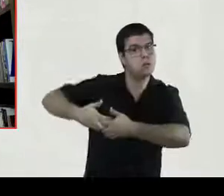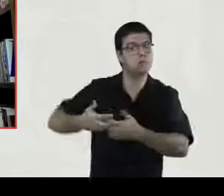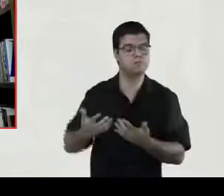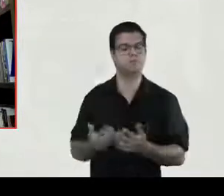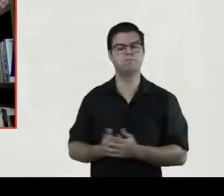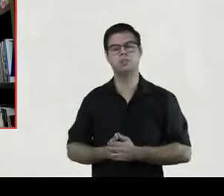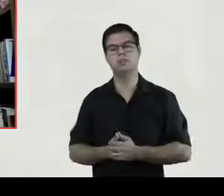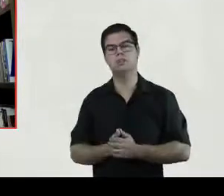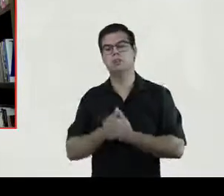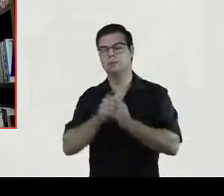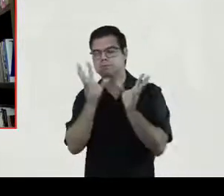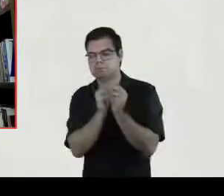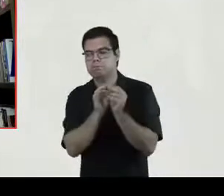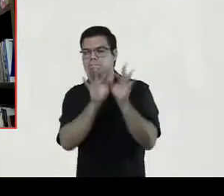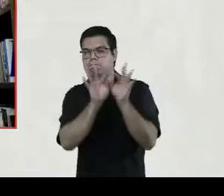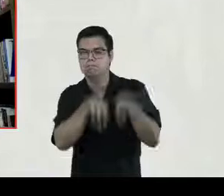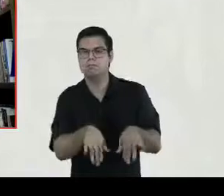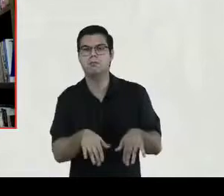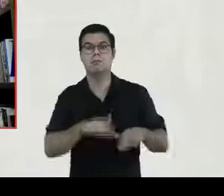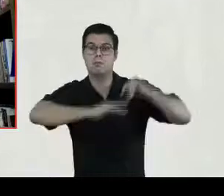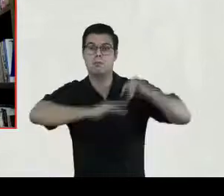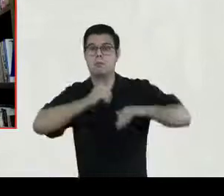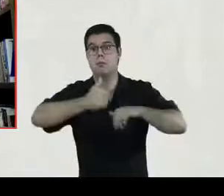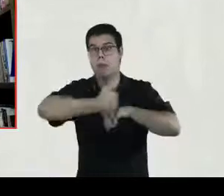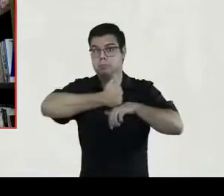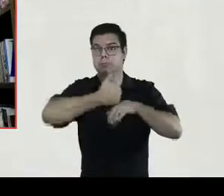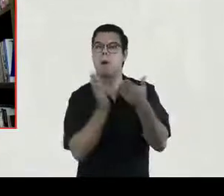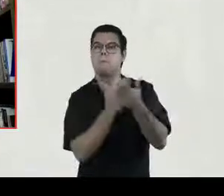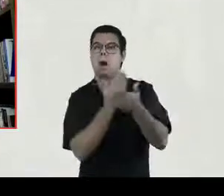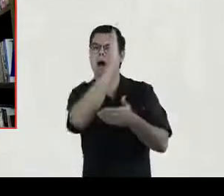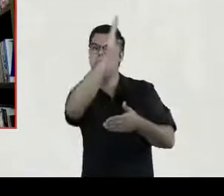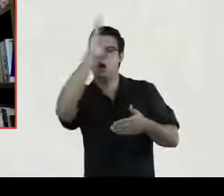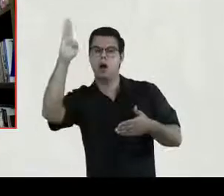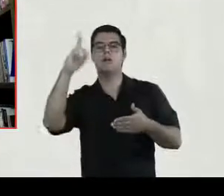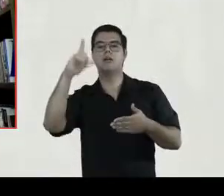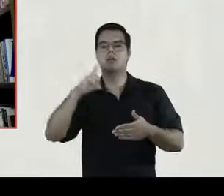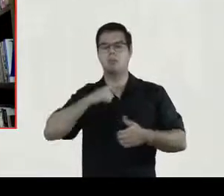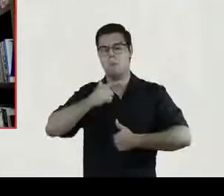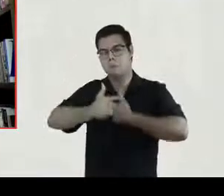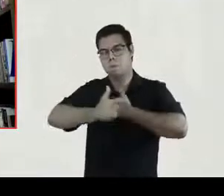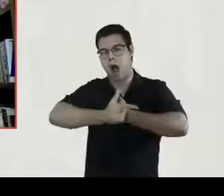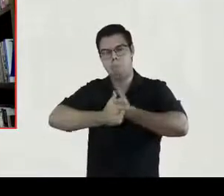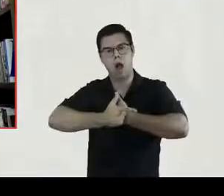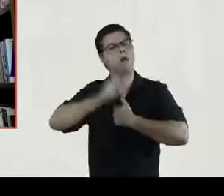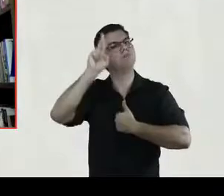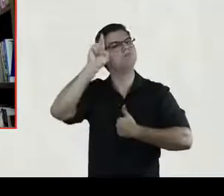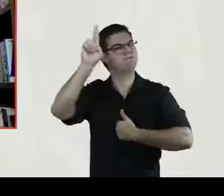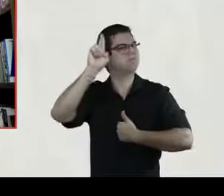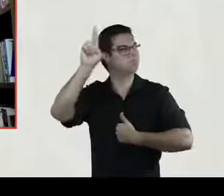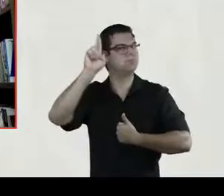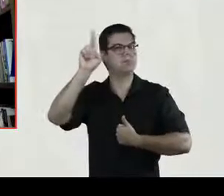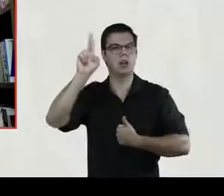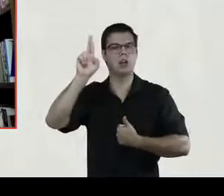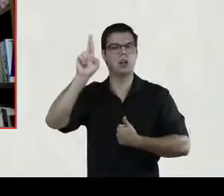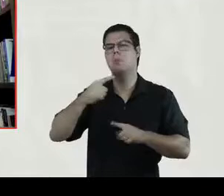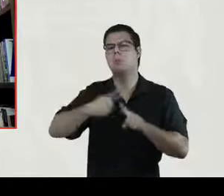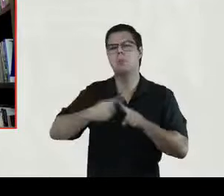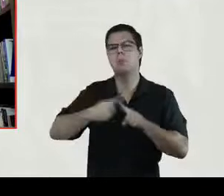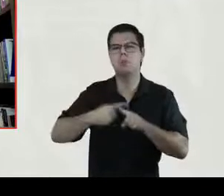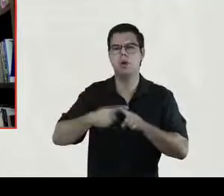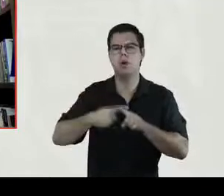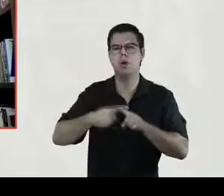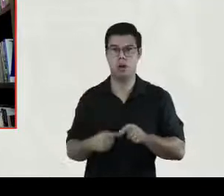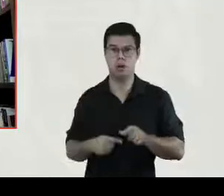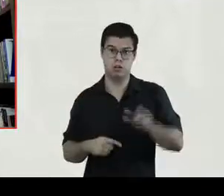fim, eu acho que o bibliotecário ele tem um grande papel nas humanidades digitais, é óbvio que tem, porque o bibliotecário, né,